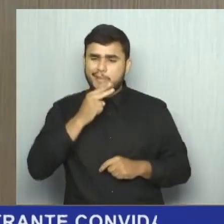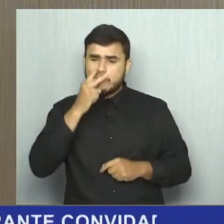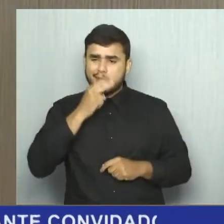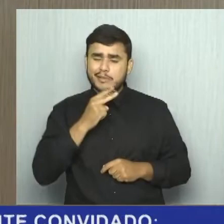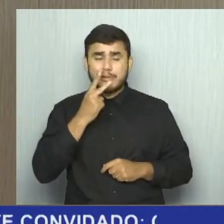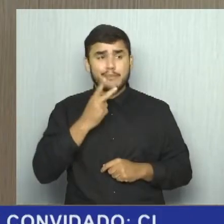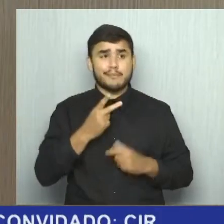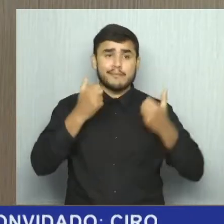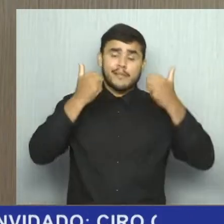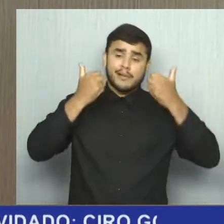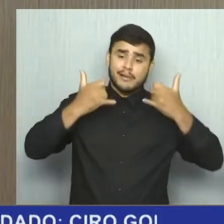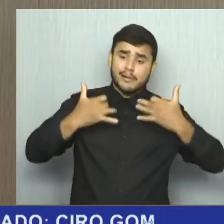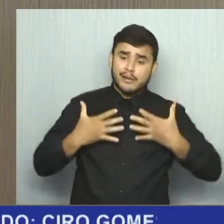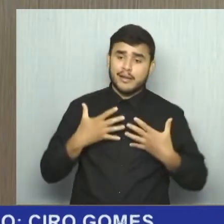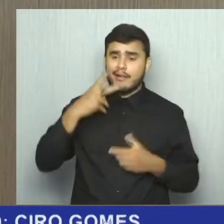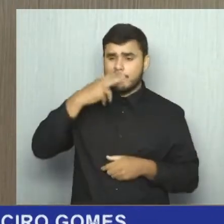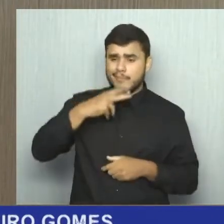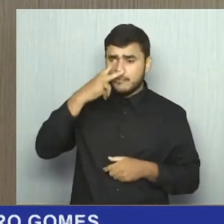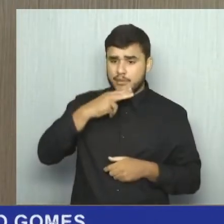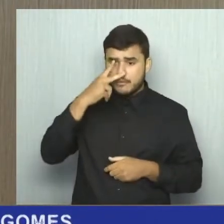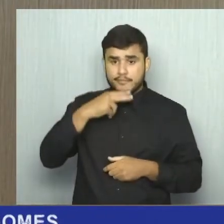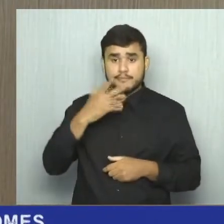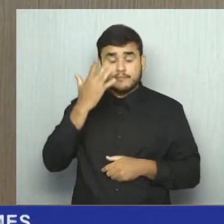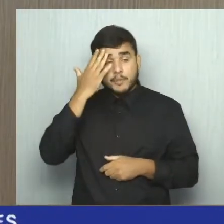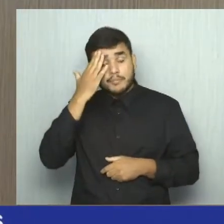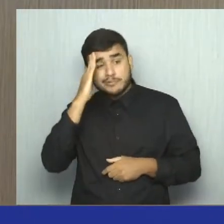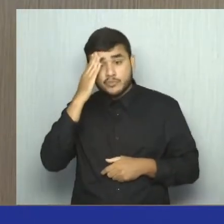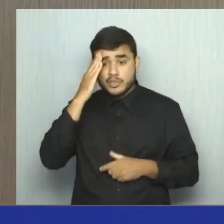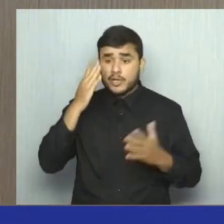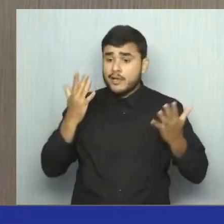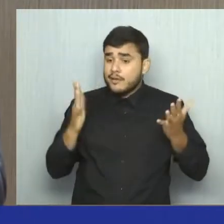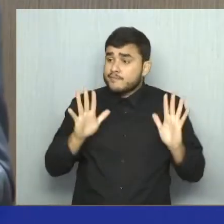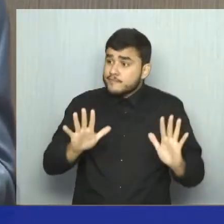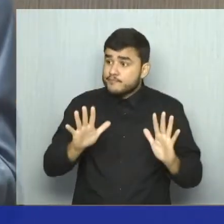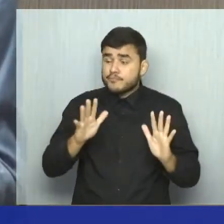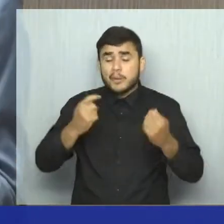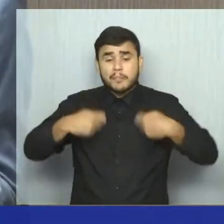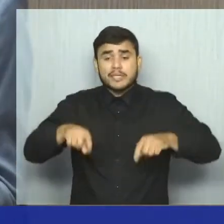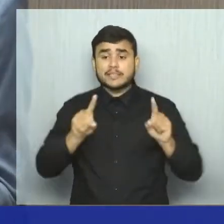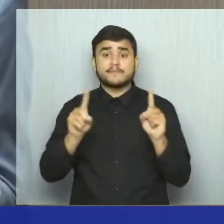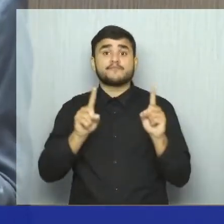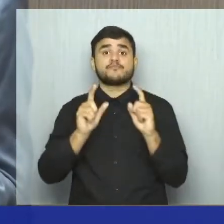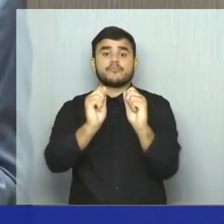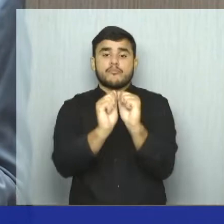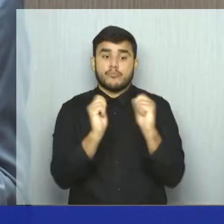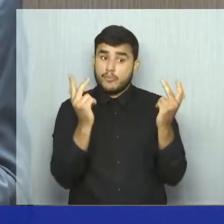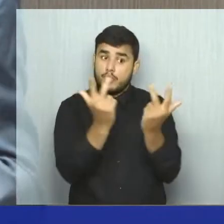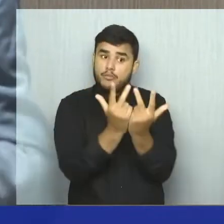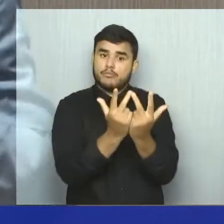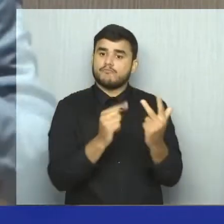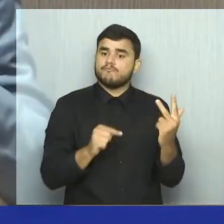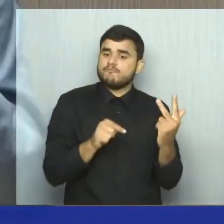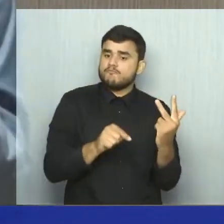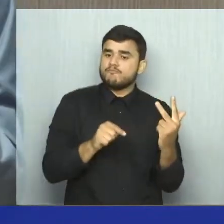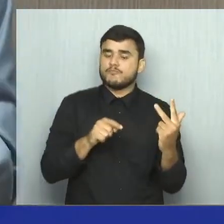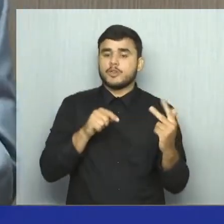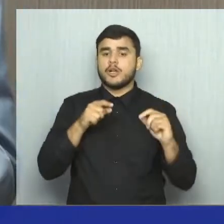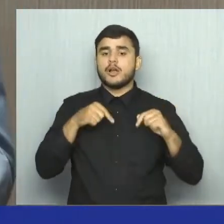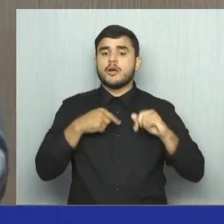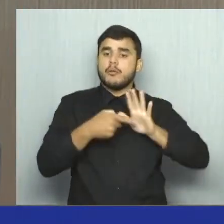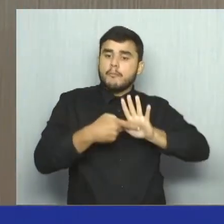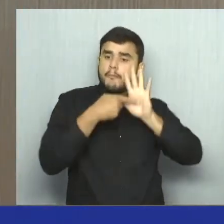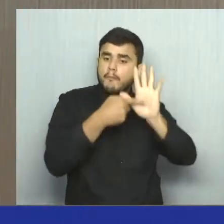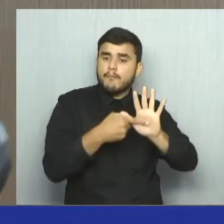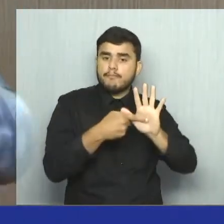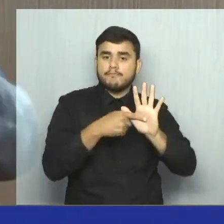dizer uma coisa repetidamente, sem nem sequer necessitar? Porque o parlamento, na verdade, é a própria